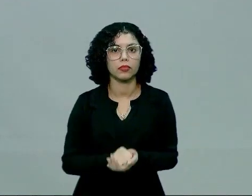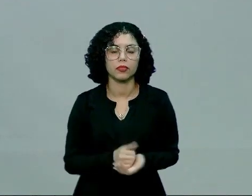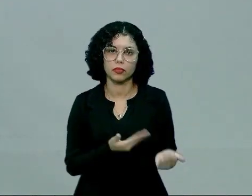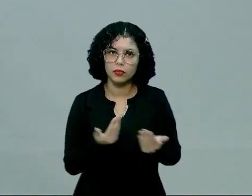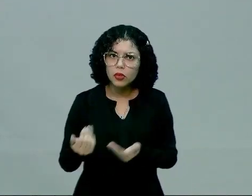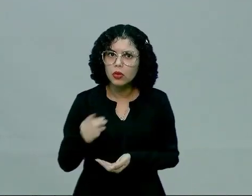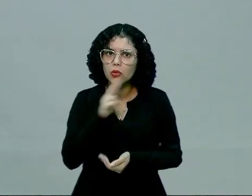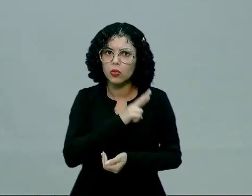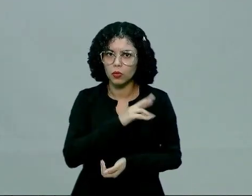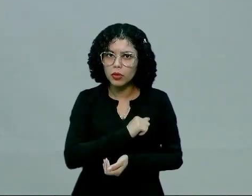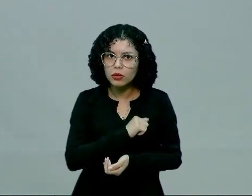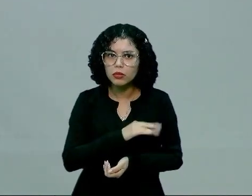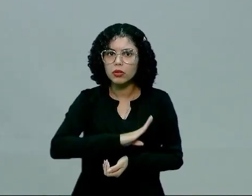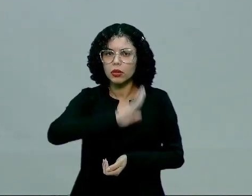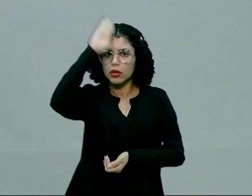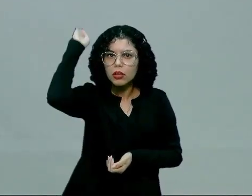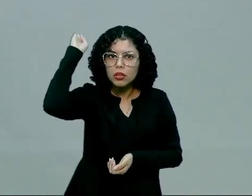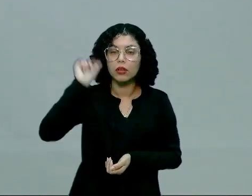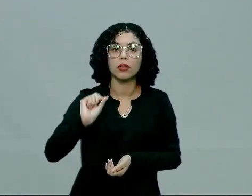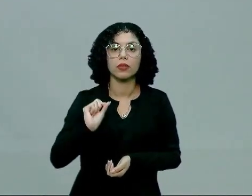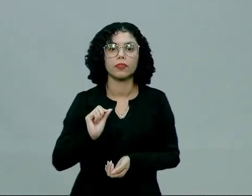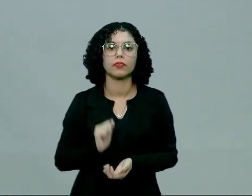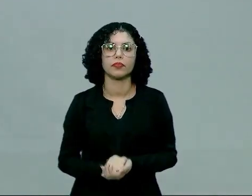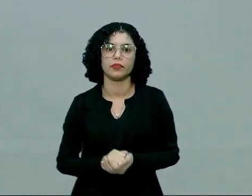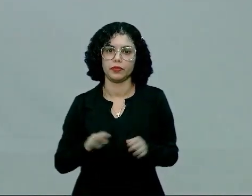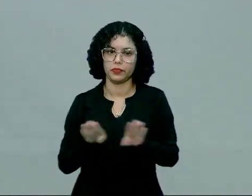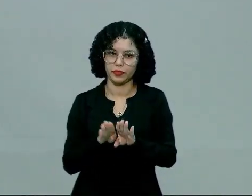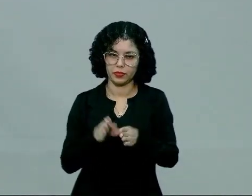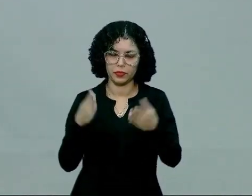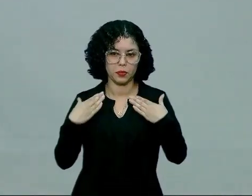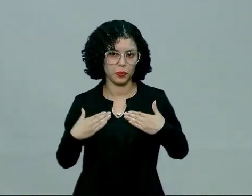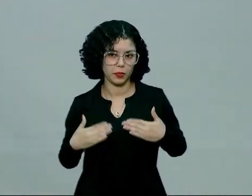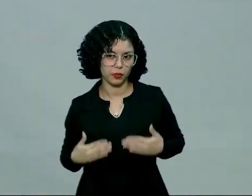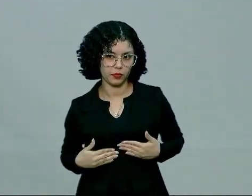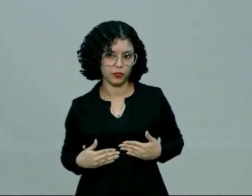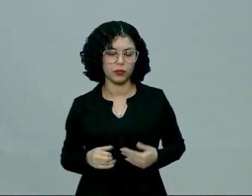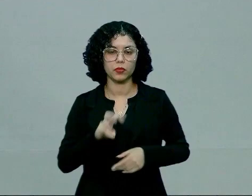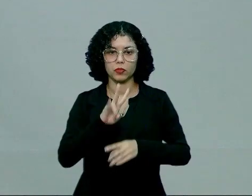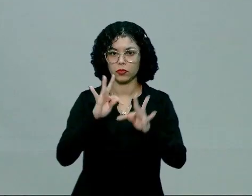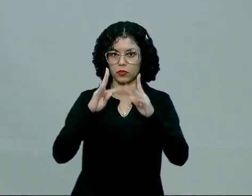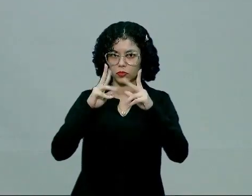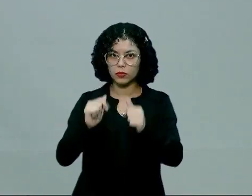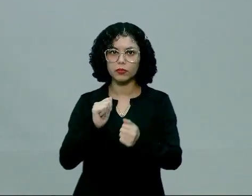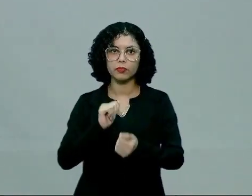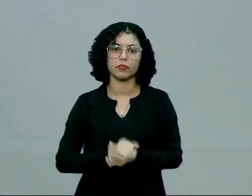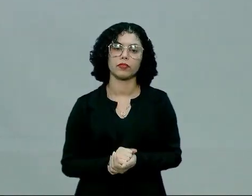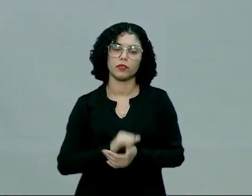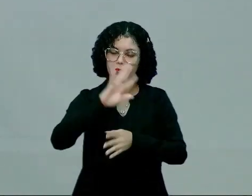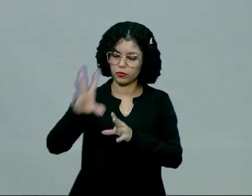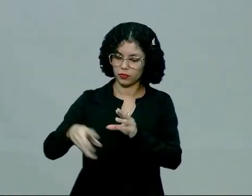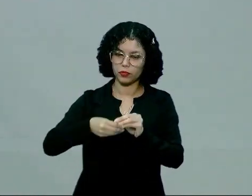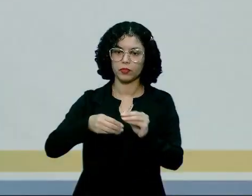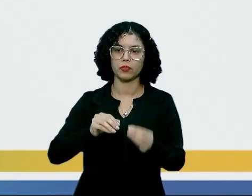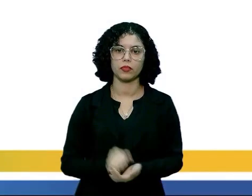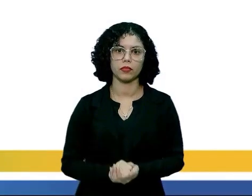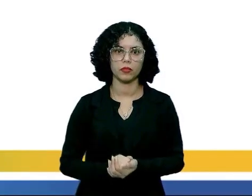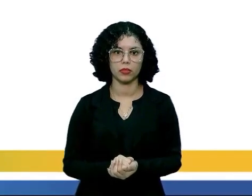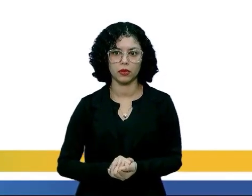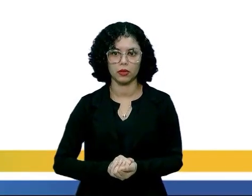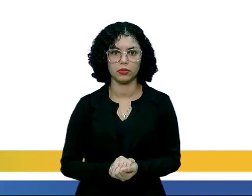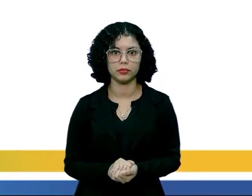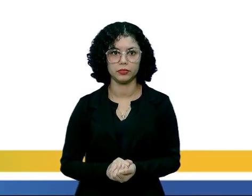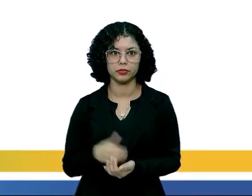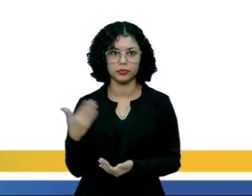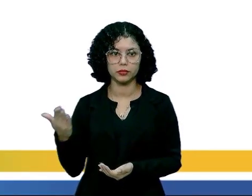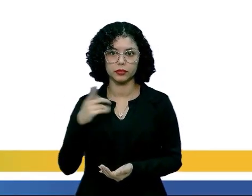lá Romano menano corpo insano Então vamos lá tudo são tudo completo tranquilo beleza